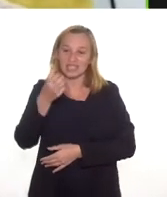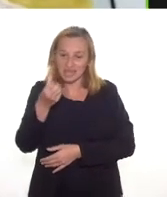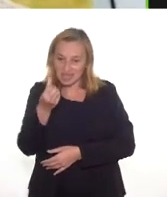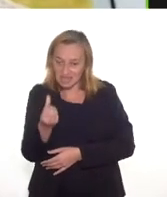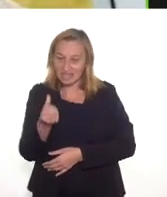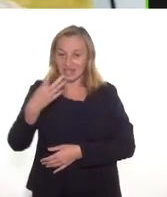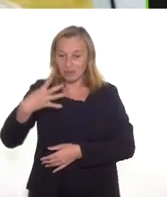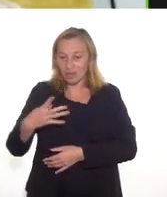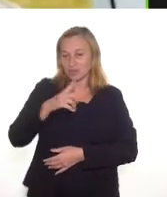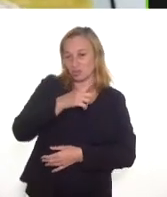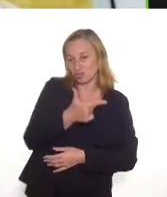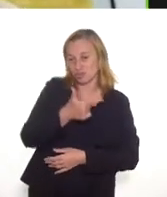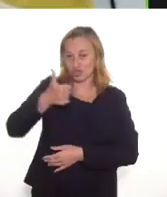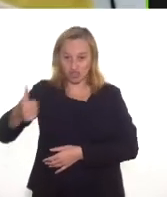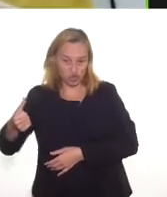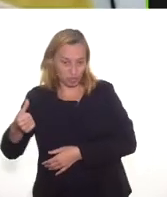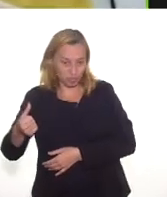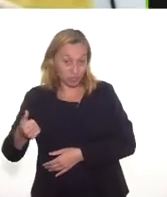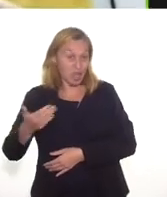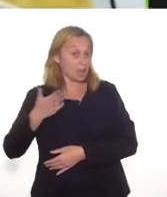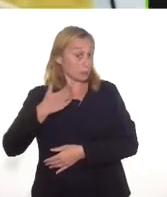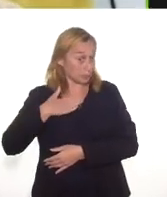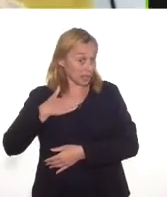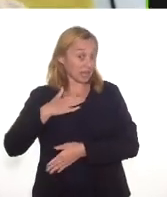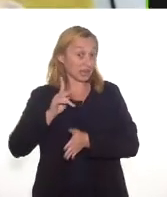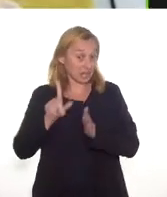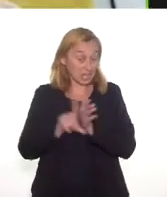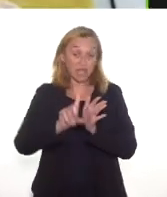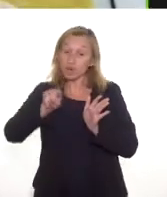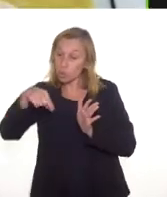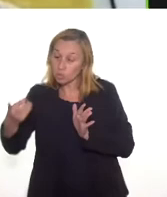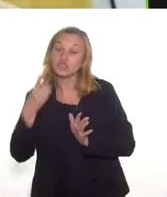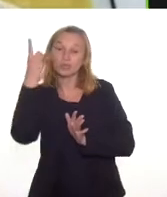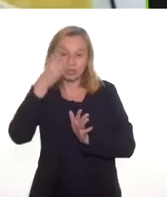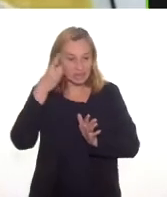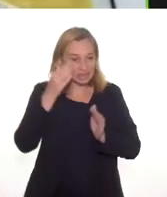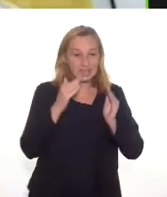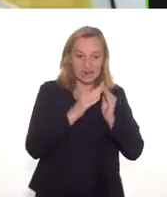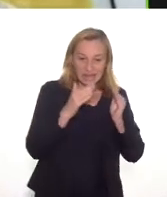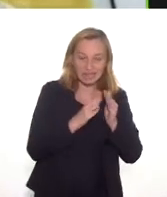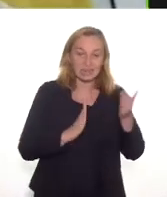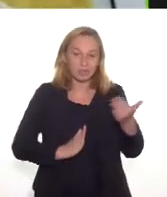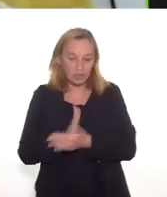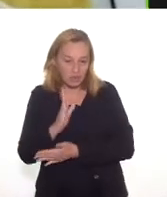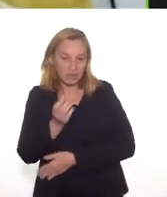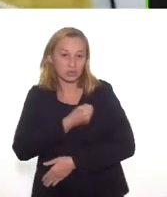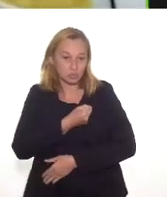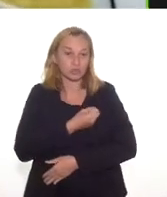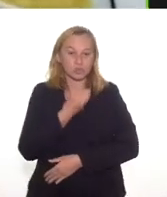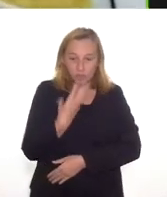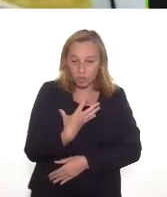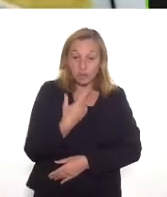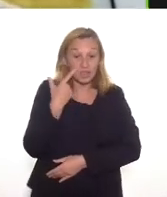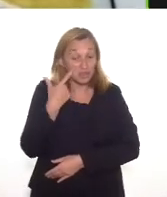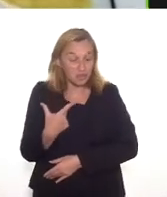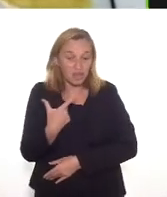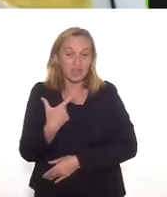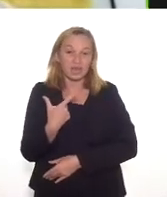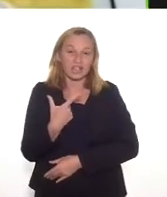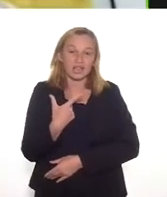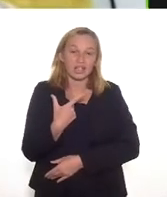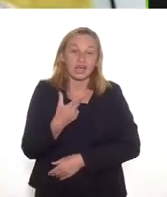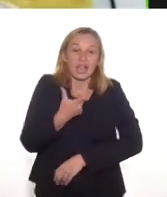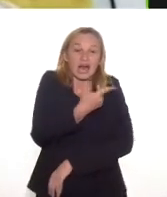9.264 de 2021. É uma lei de minha autoria e outros deputados na casa, aprovado por unanimidade, que prevê